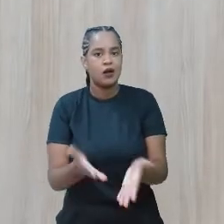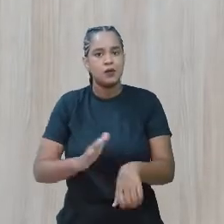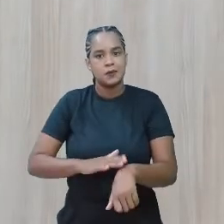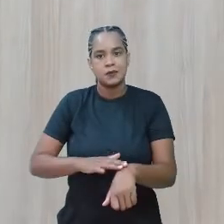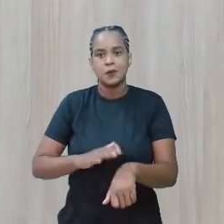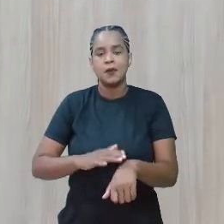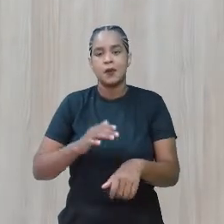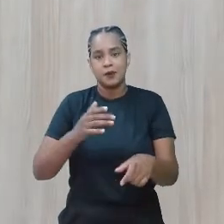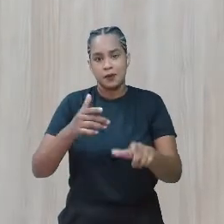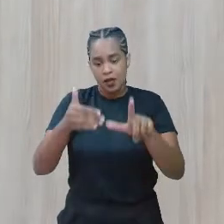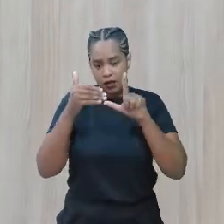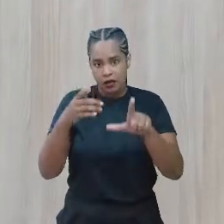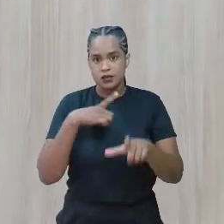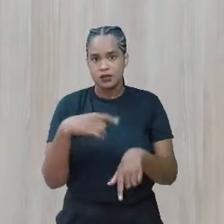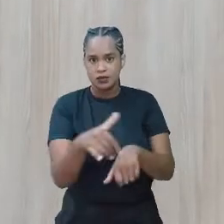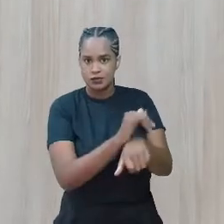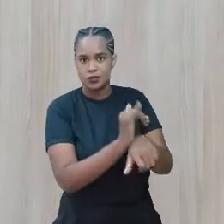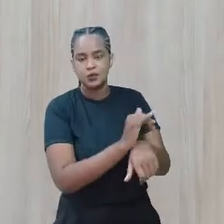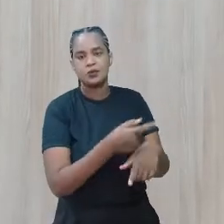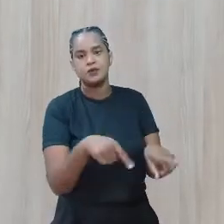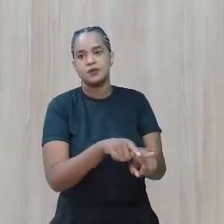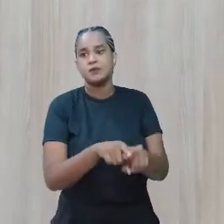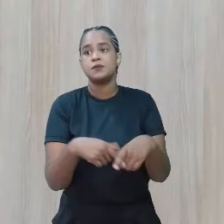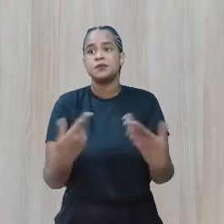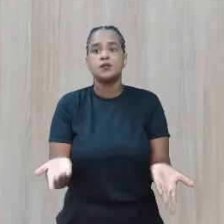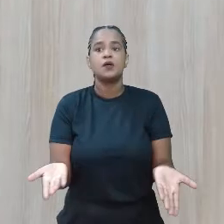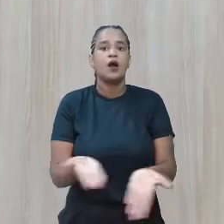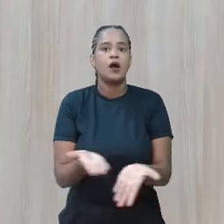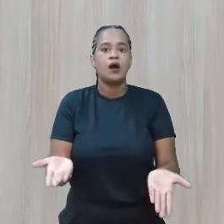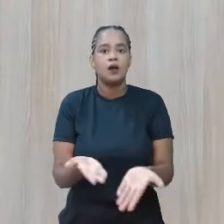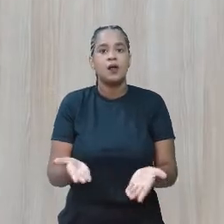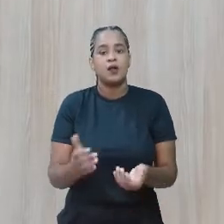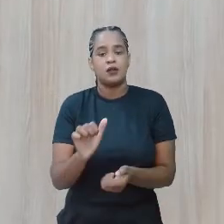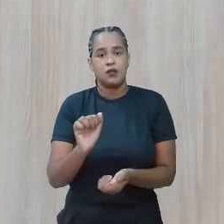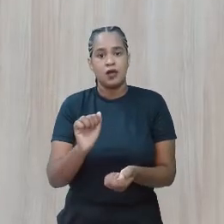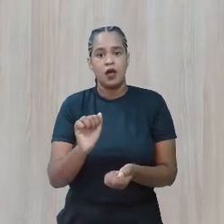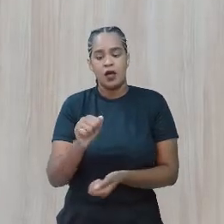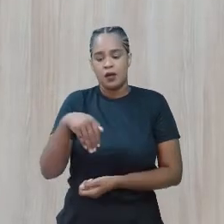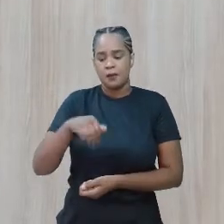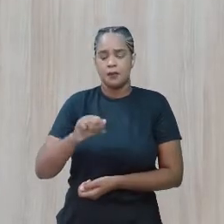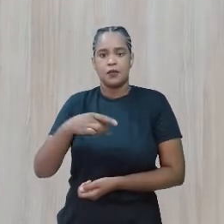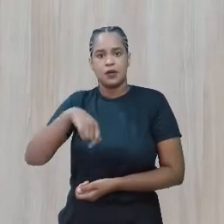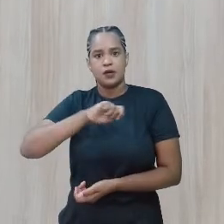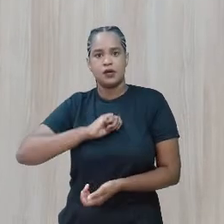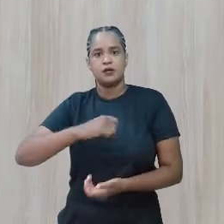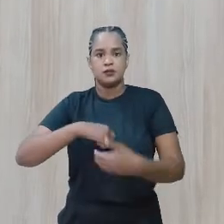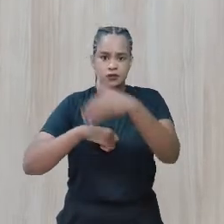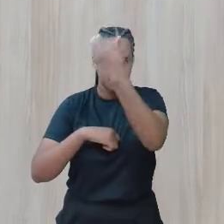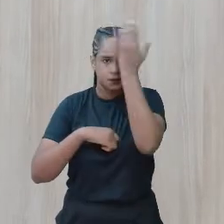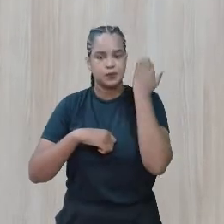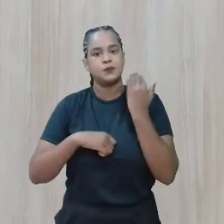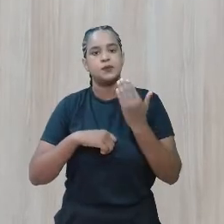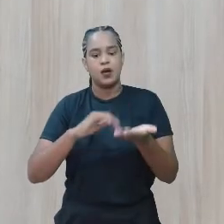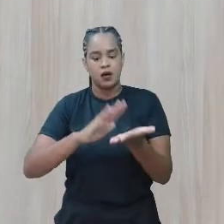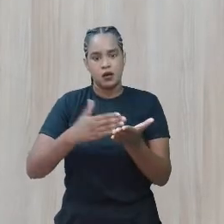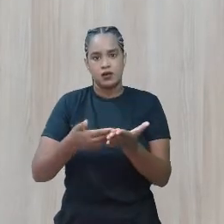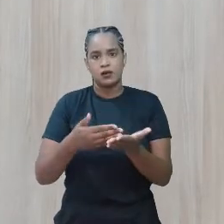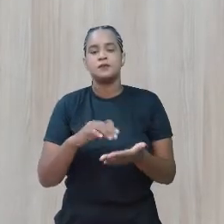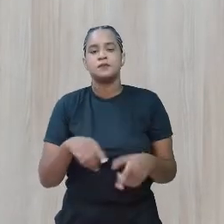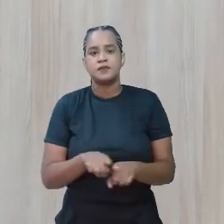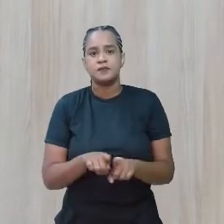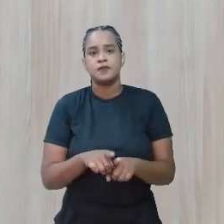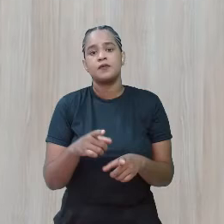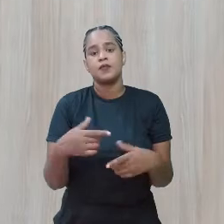vivo tem a questão do YouTube, e aí nós estamos contando hoje com a Amanda em relação a esse nosso momento de interação,